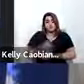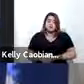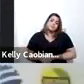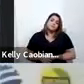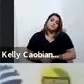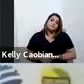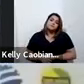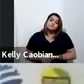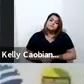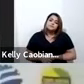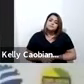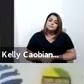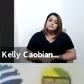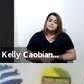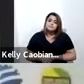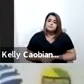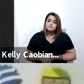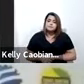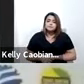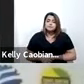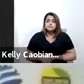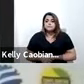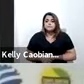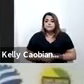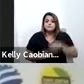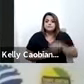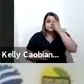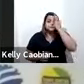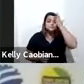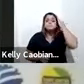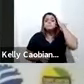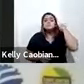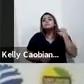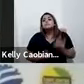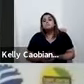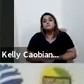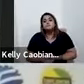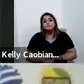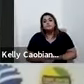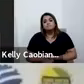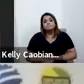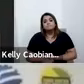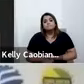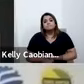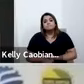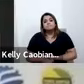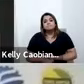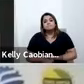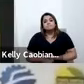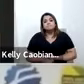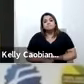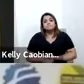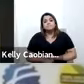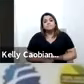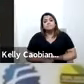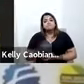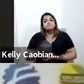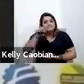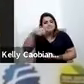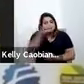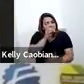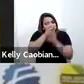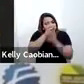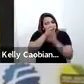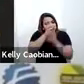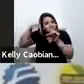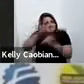Com certeza, doutor. Que bom. Nos encontramos mais daqui a pouco, porque você vai participar da apuração aqui, vamos